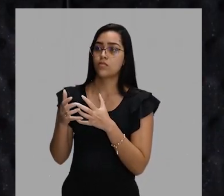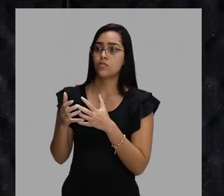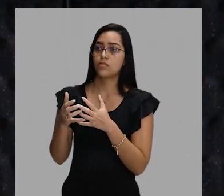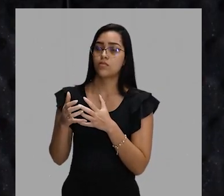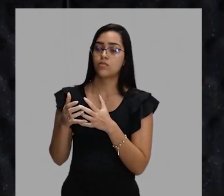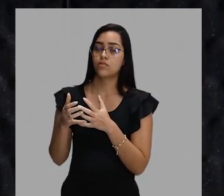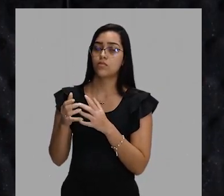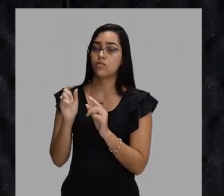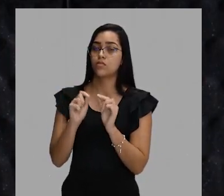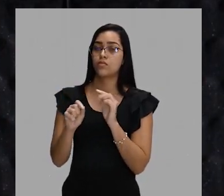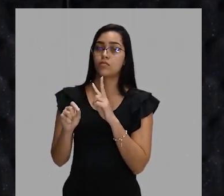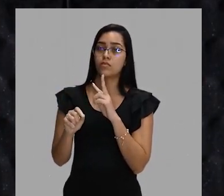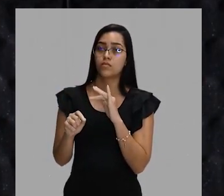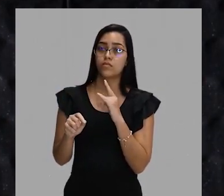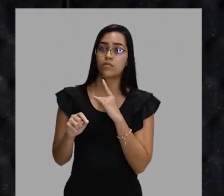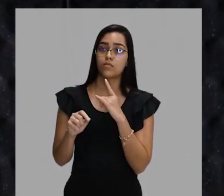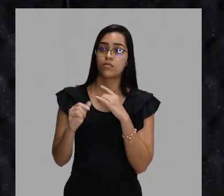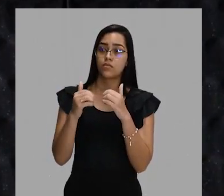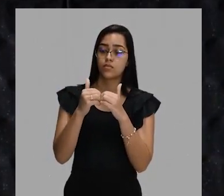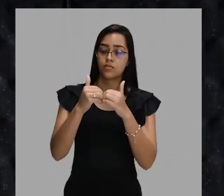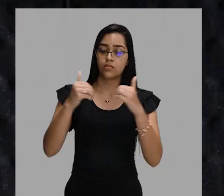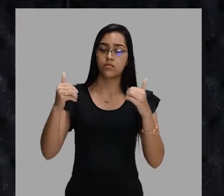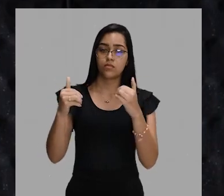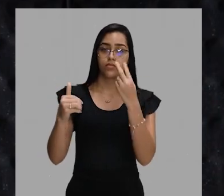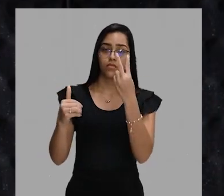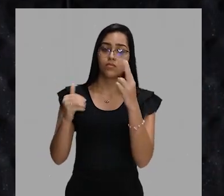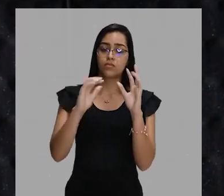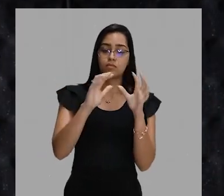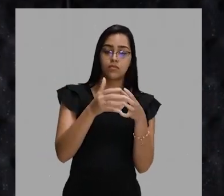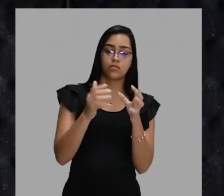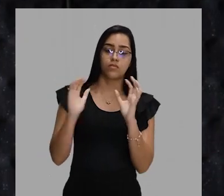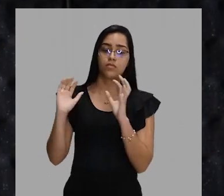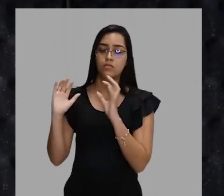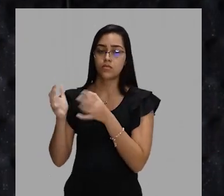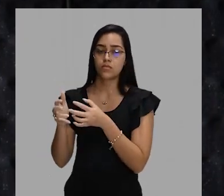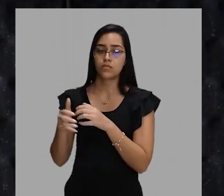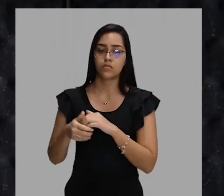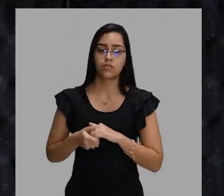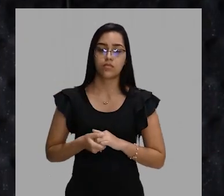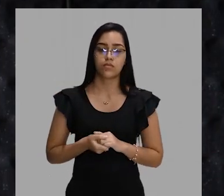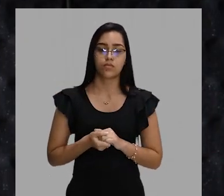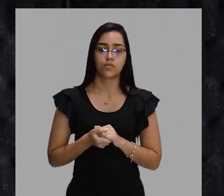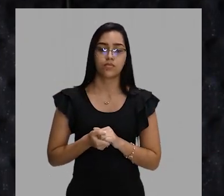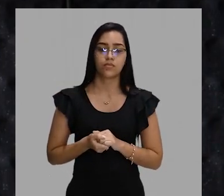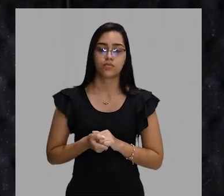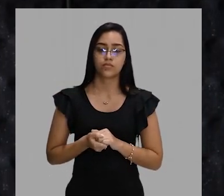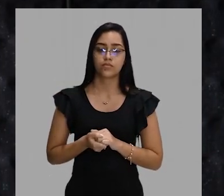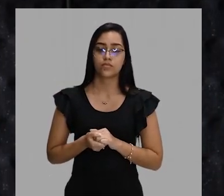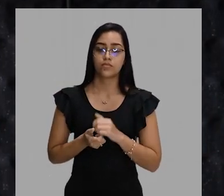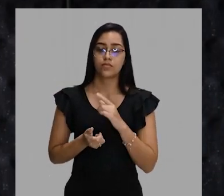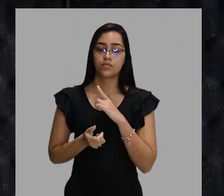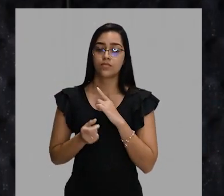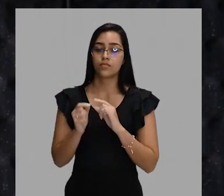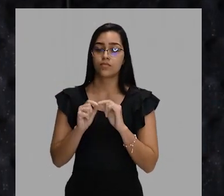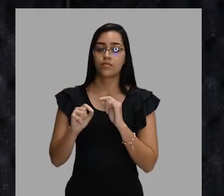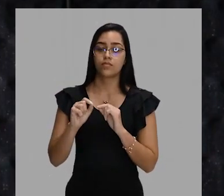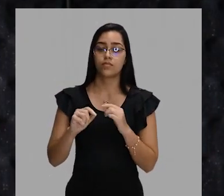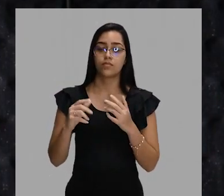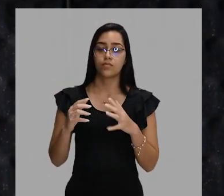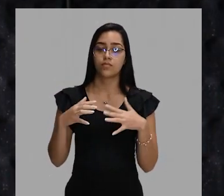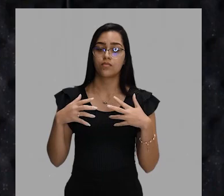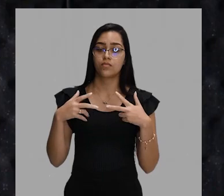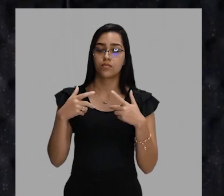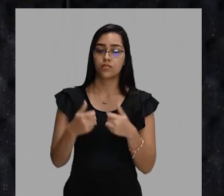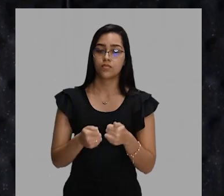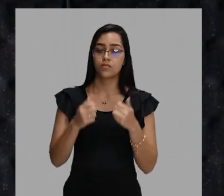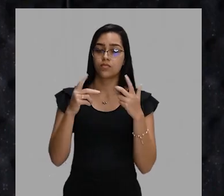indivíduos aqui, ele acaba sendo dividido em dois grupos. Vou colocar a outra imagem aqui para você entender melhor. Eu tenho aqui, ó, todos